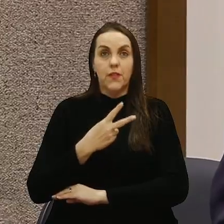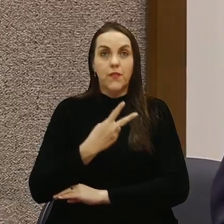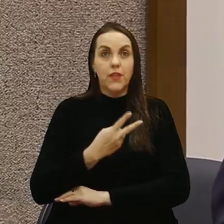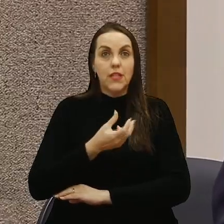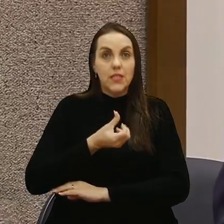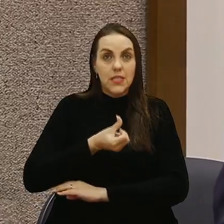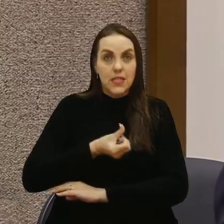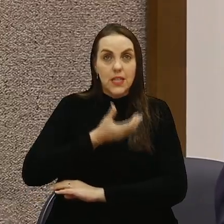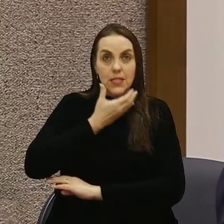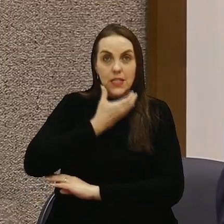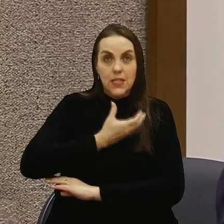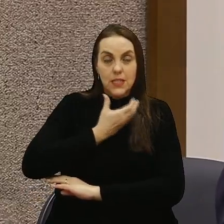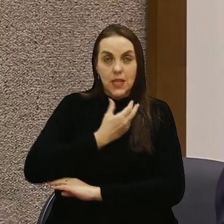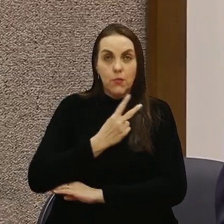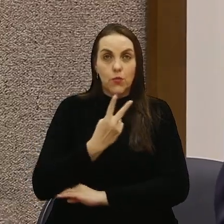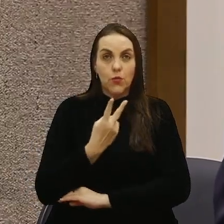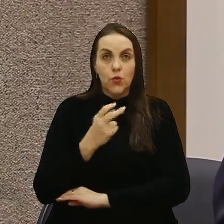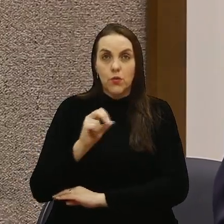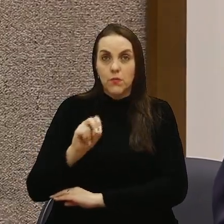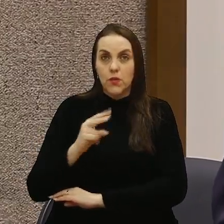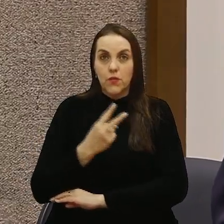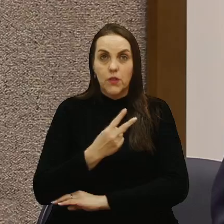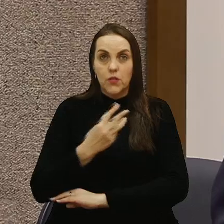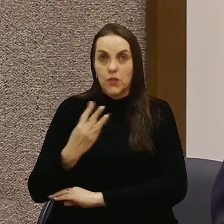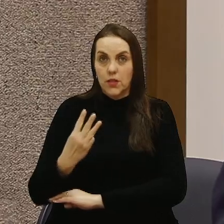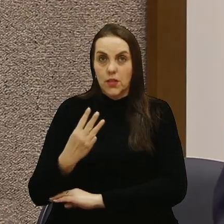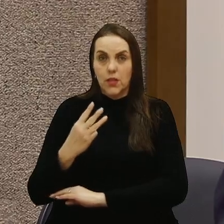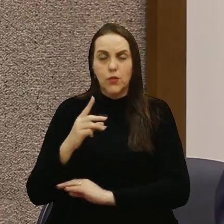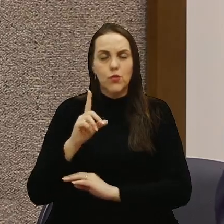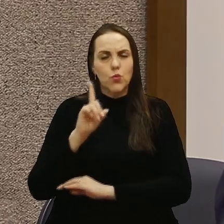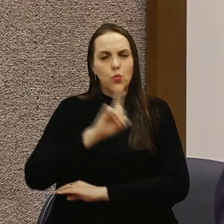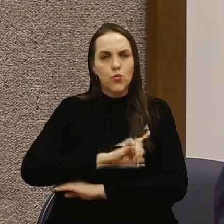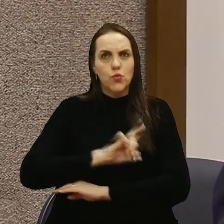26 de dezembro de 2023, um dia depois do Natal,